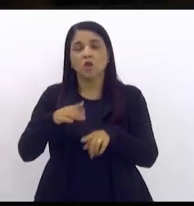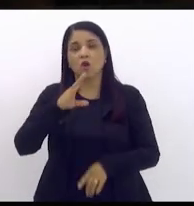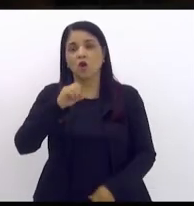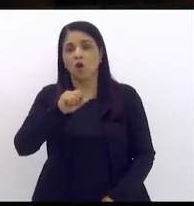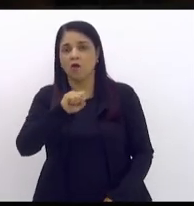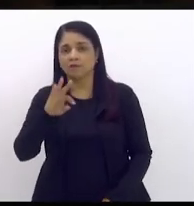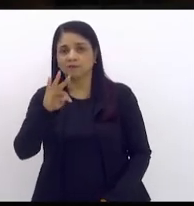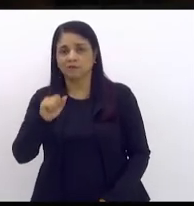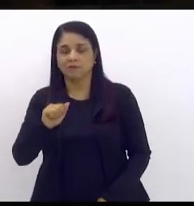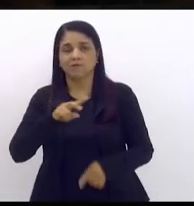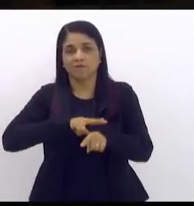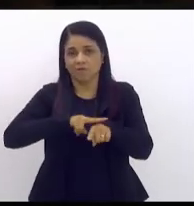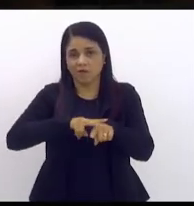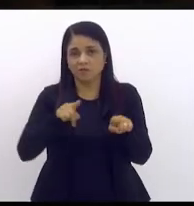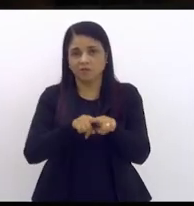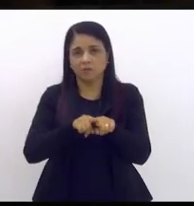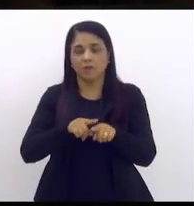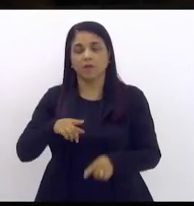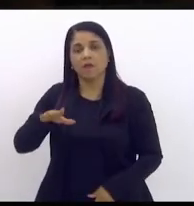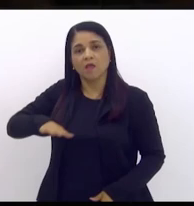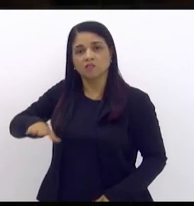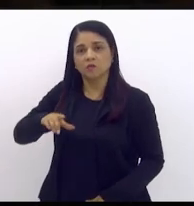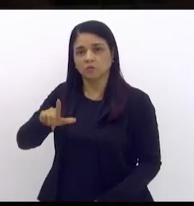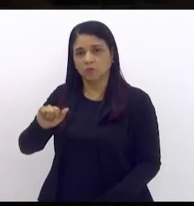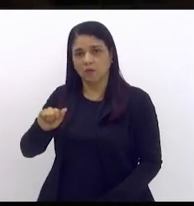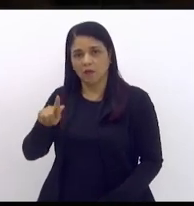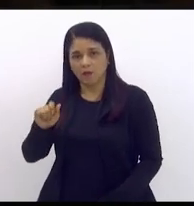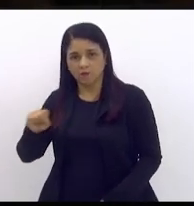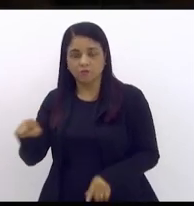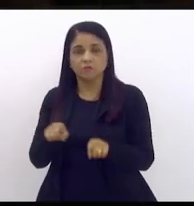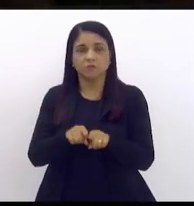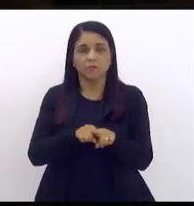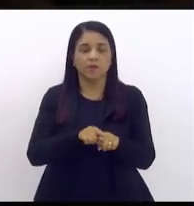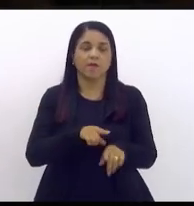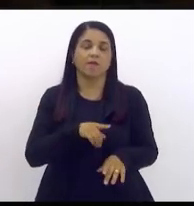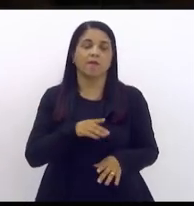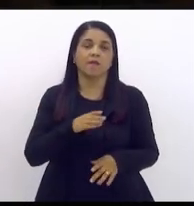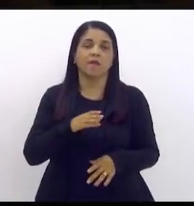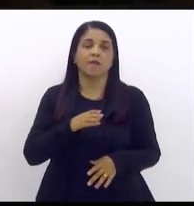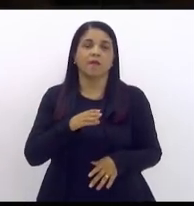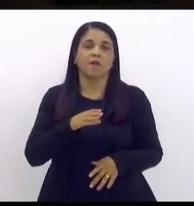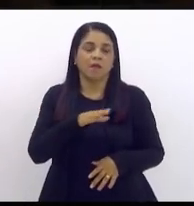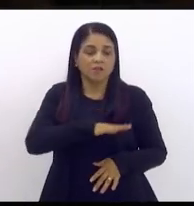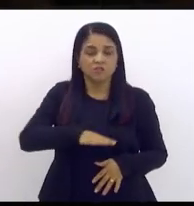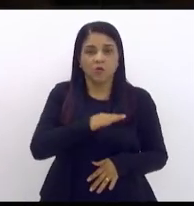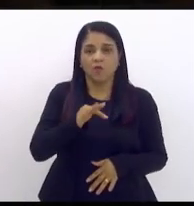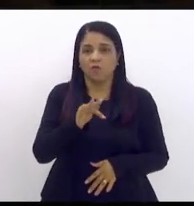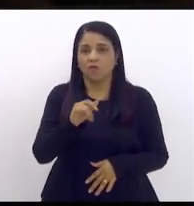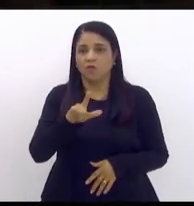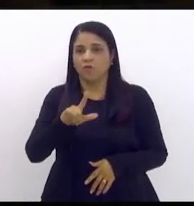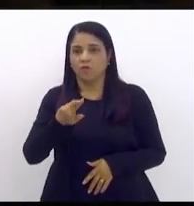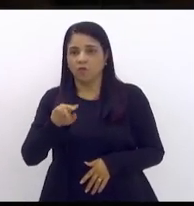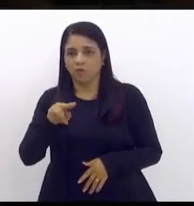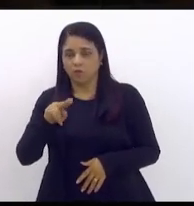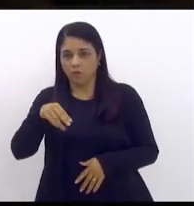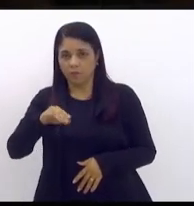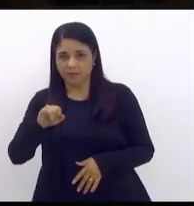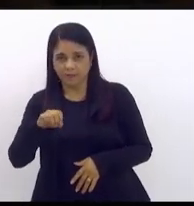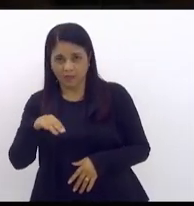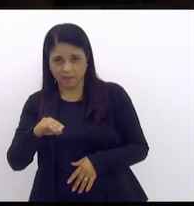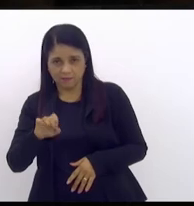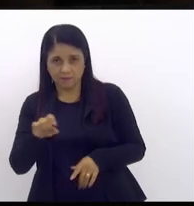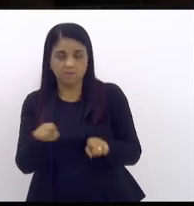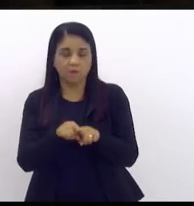para a região dos Lagos e para a Baixada Fluminense, que são aí as áreas mais suscetíveis a esses desastres. E aí, mais